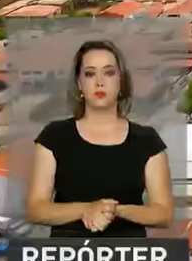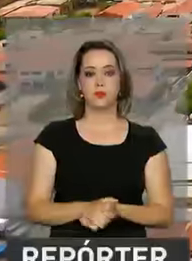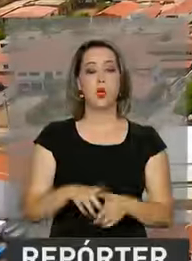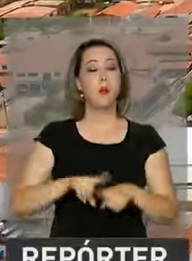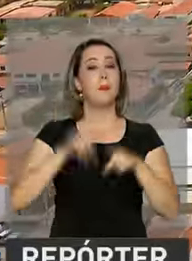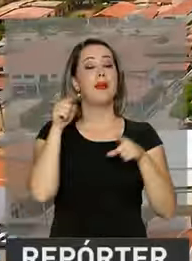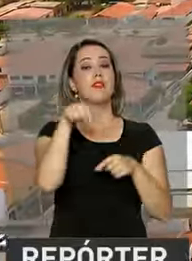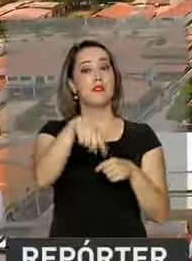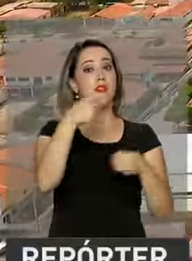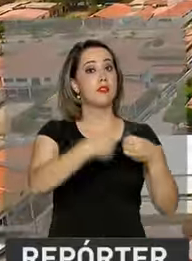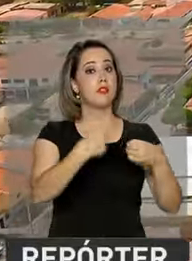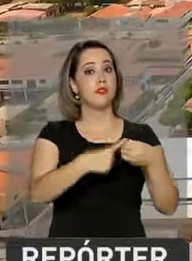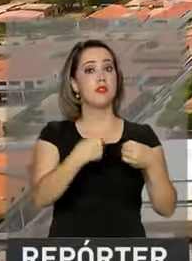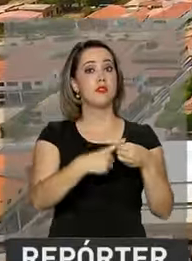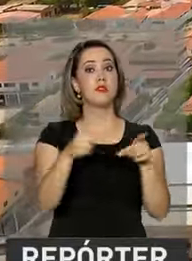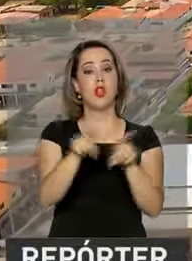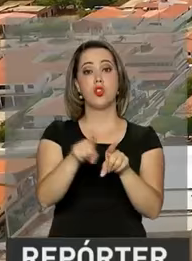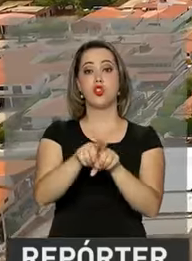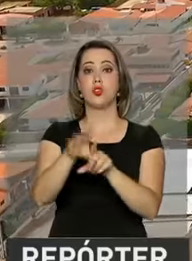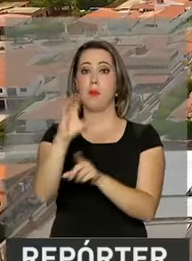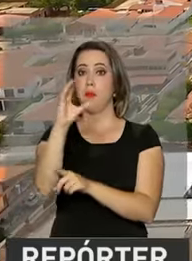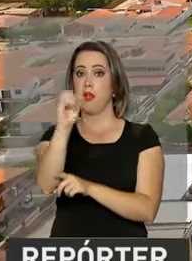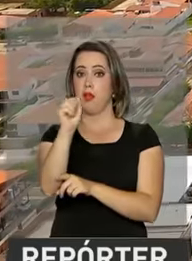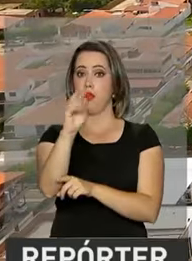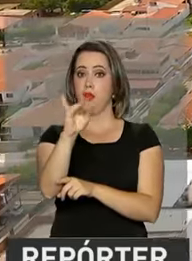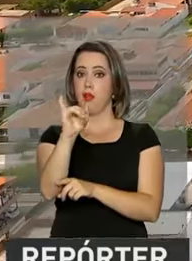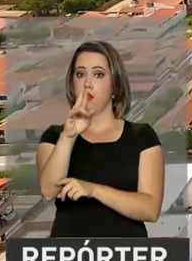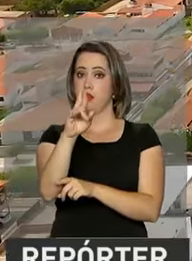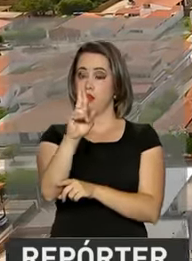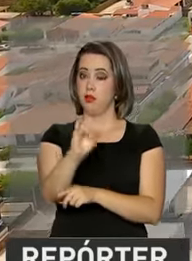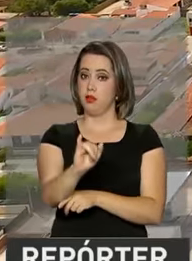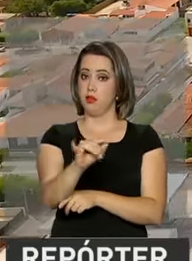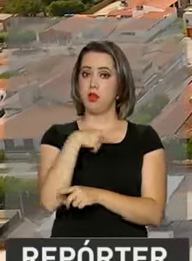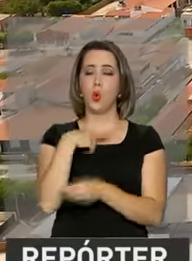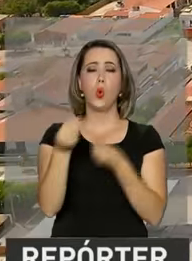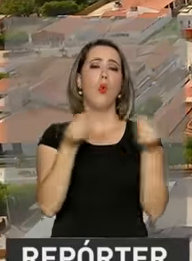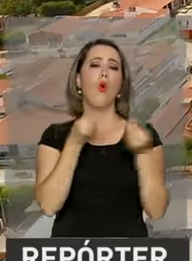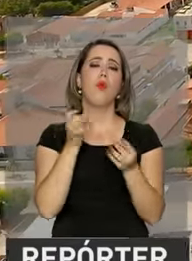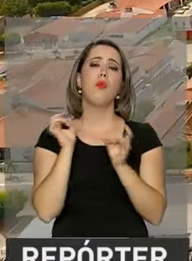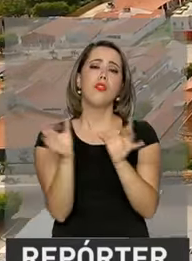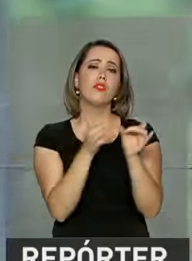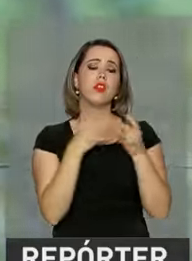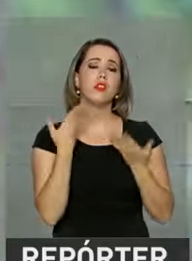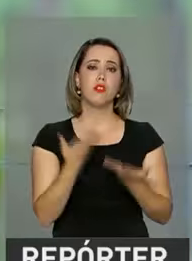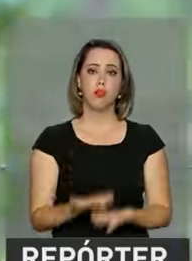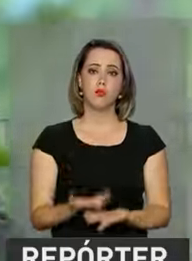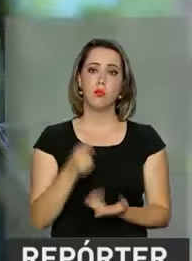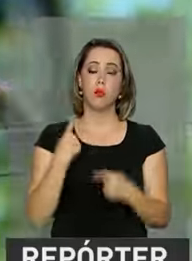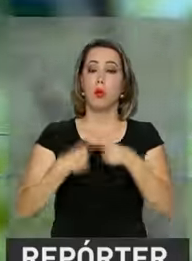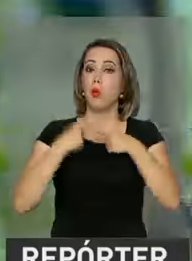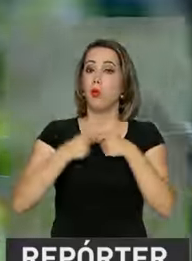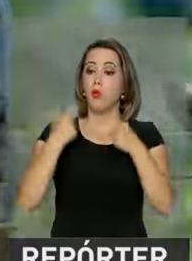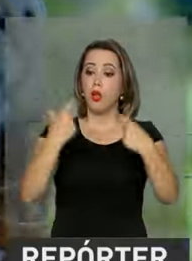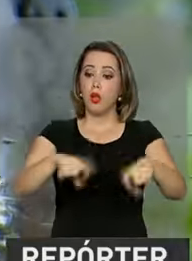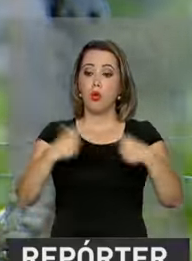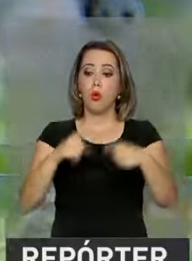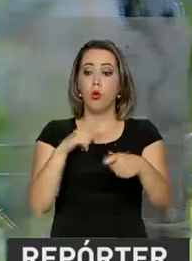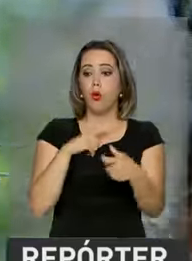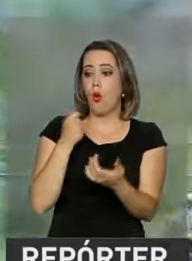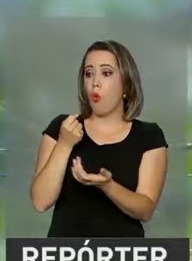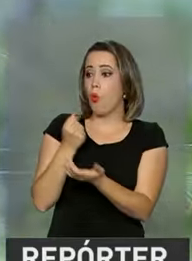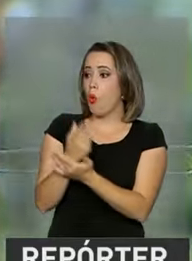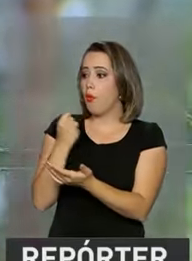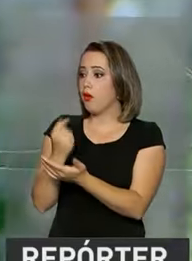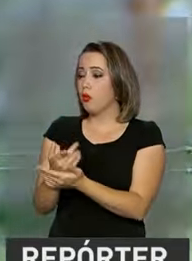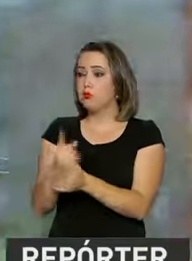Mas em Monteiro e no Cariri paraibano, uma dificuldade era a comercialização dos produtos, já que o mercado local não absorvia